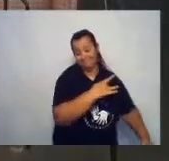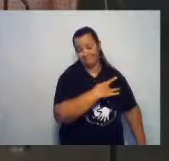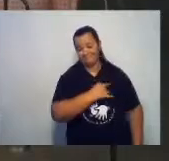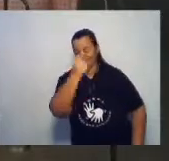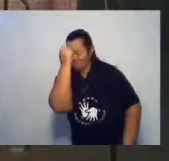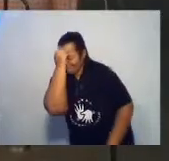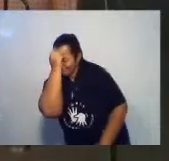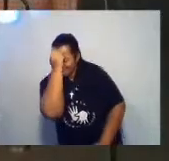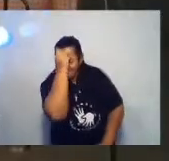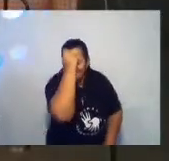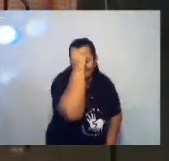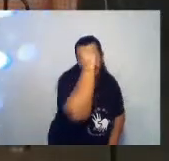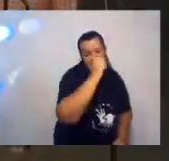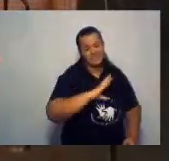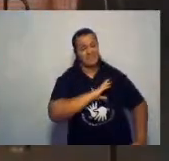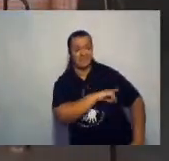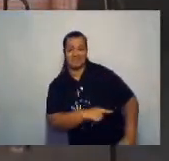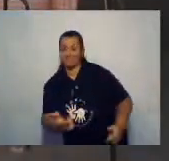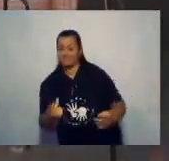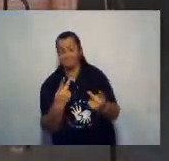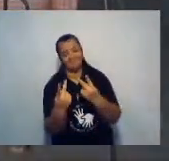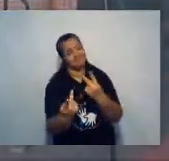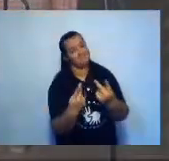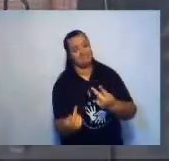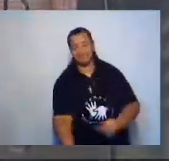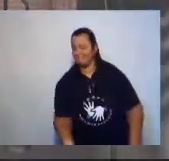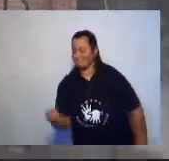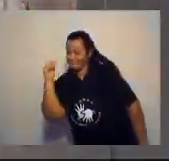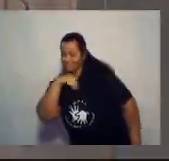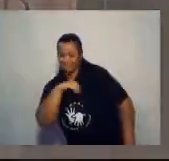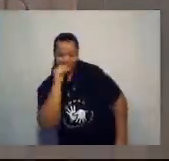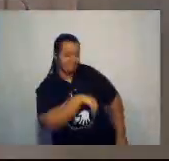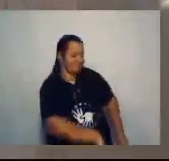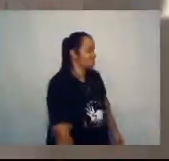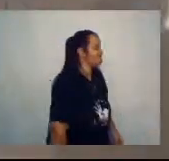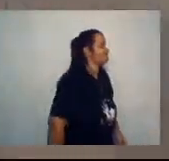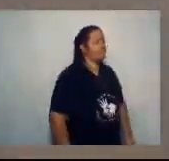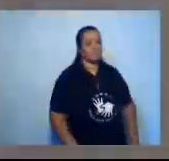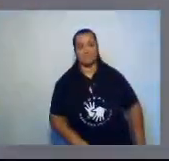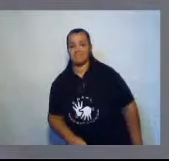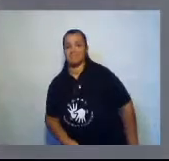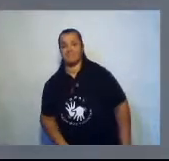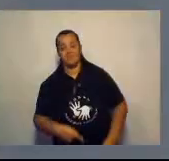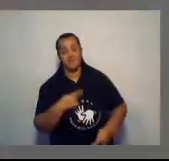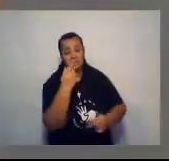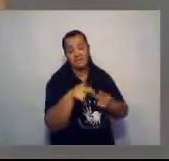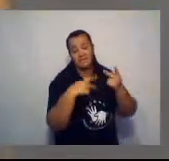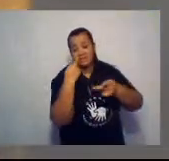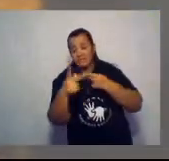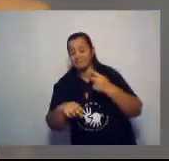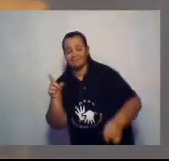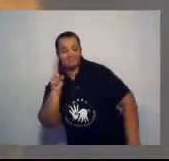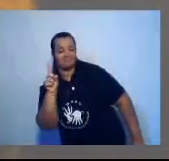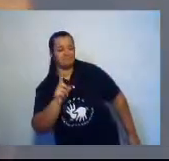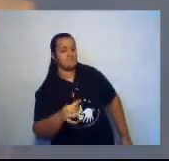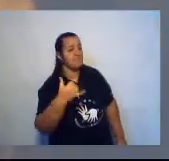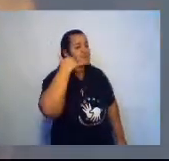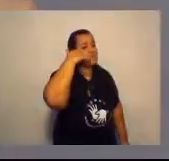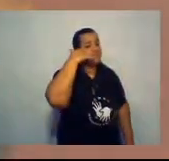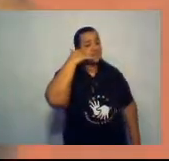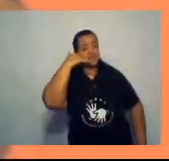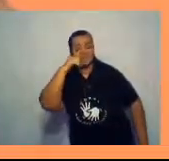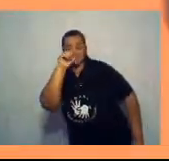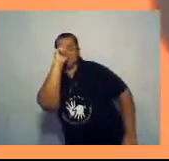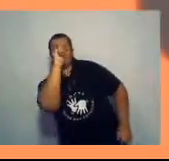saí arrependido. Amar por dois só me dá prejuízo. Faltou coragem pra dizer que não. Bebi,